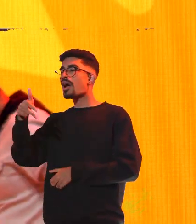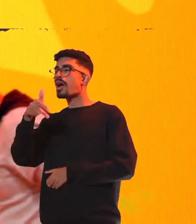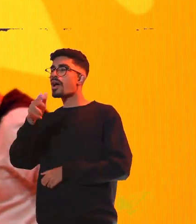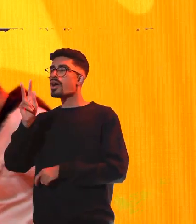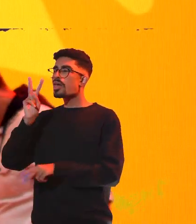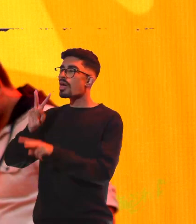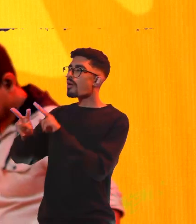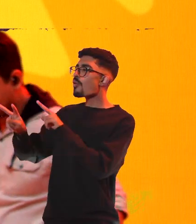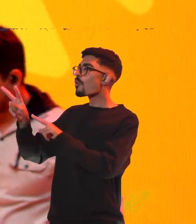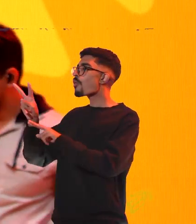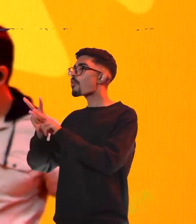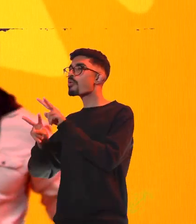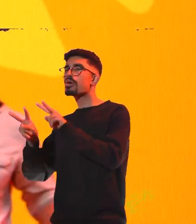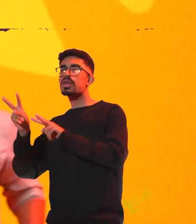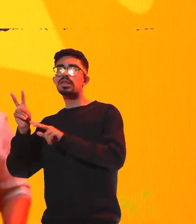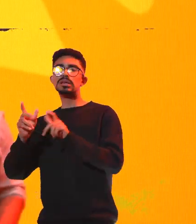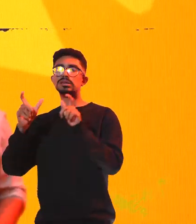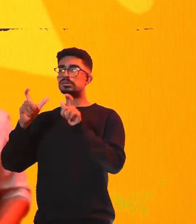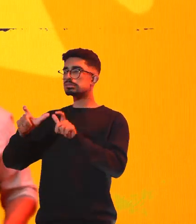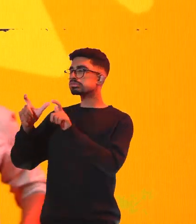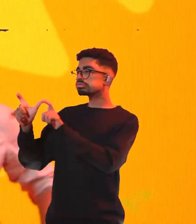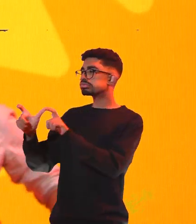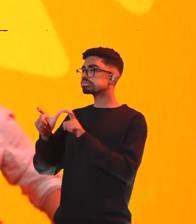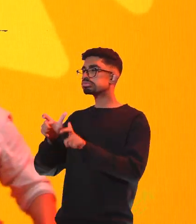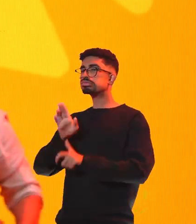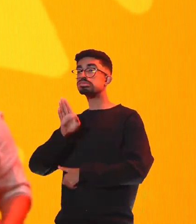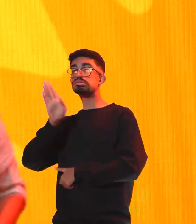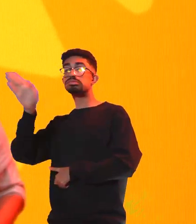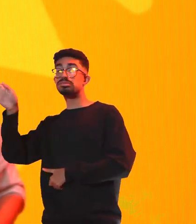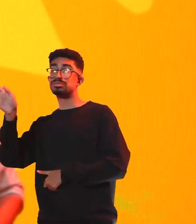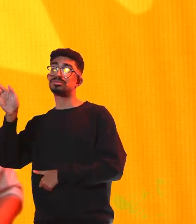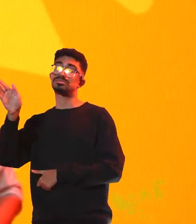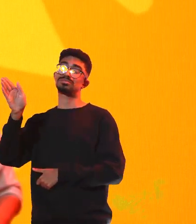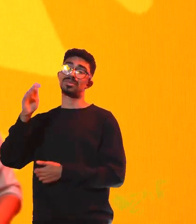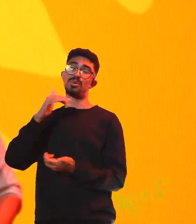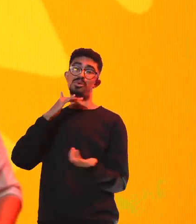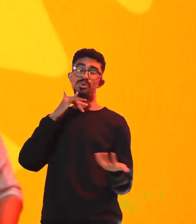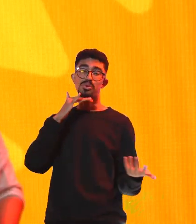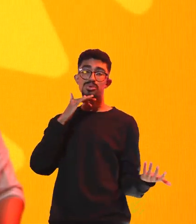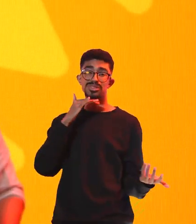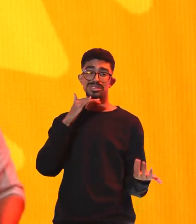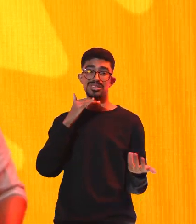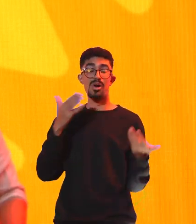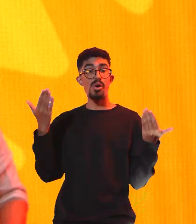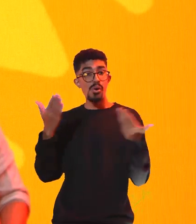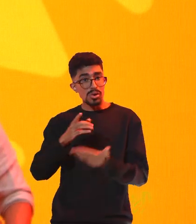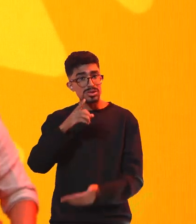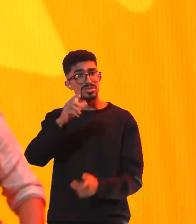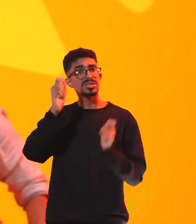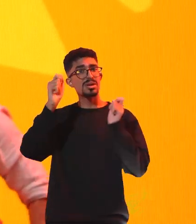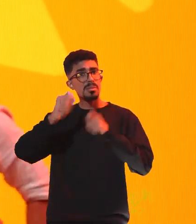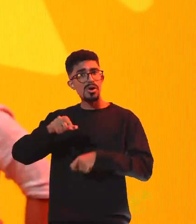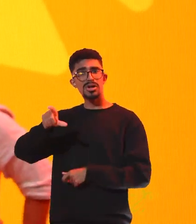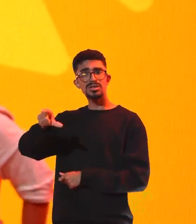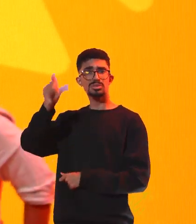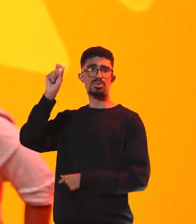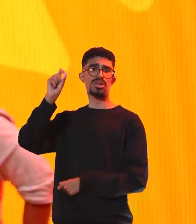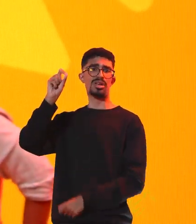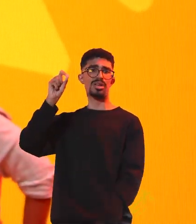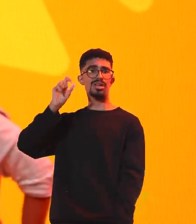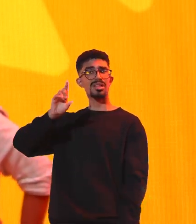e olhando para lugares que não deveria. Você está andando em lugares que não deveria estar. Hoje é dia de se arrepender, pedir